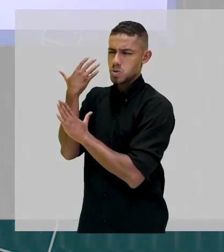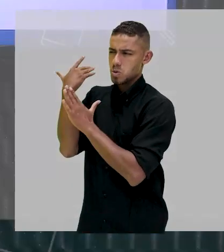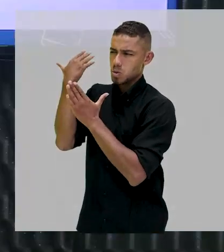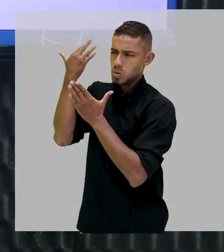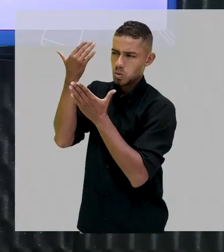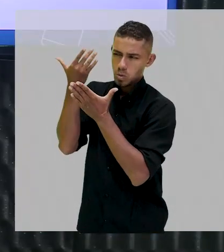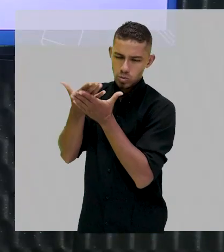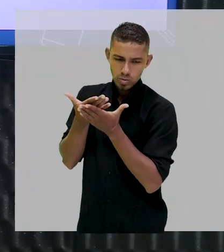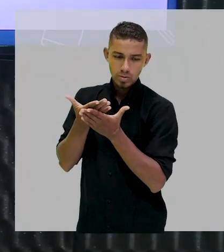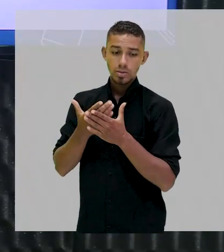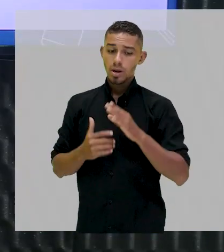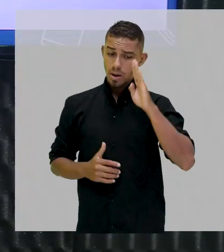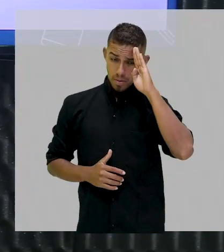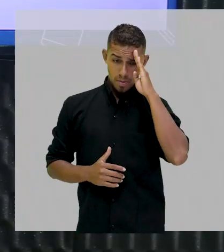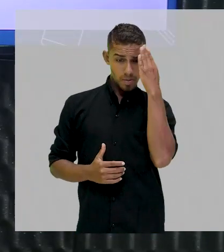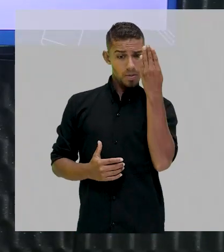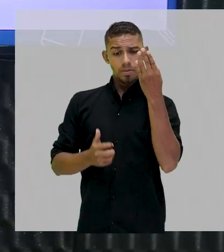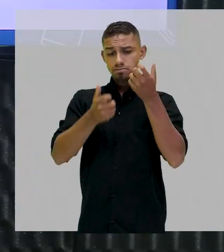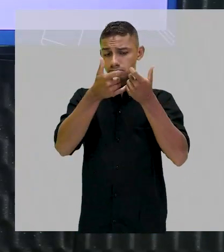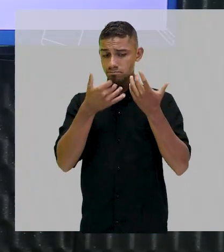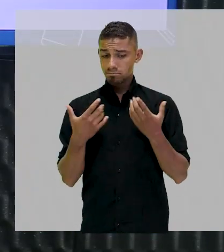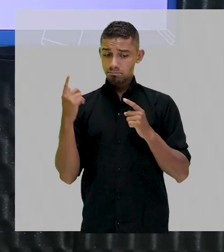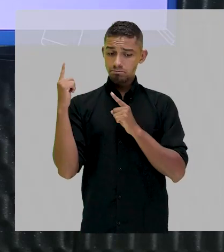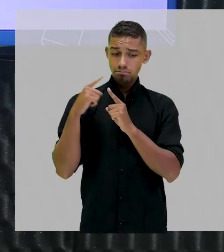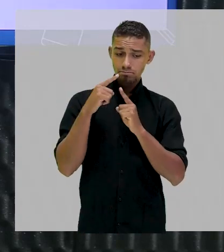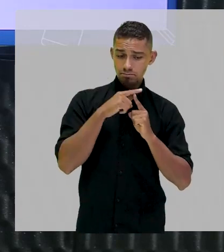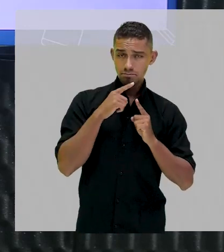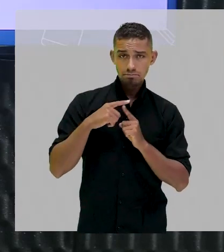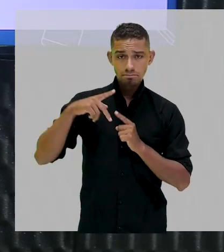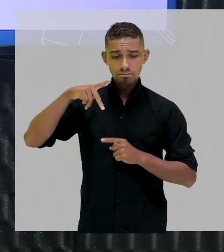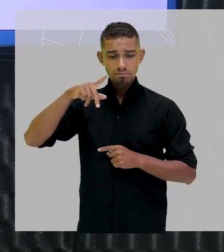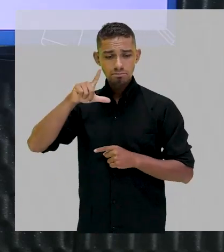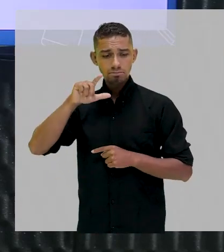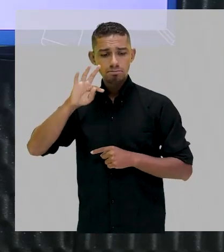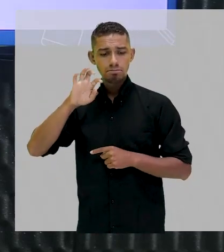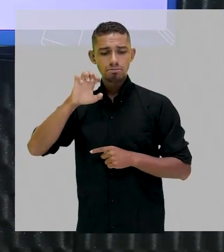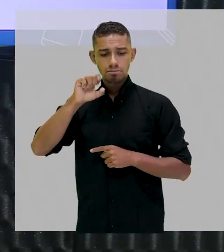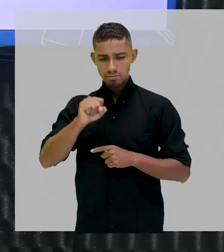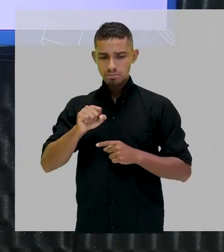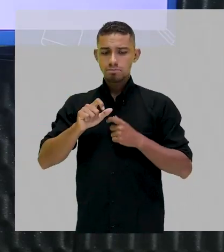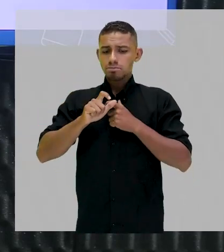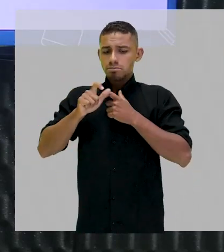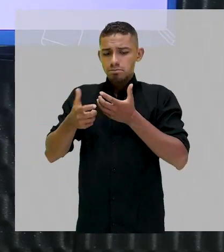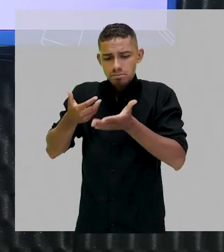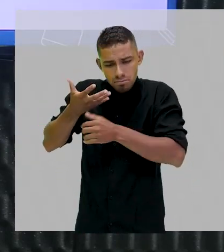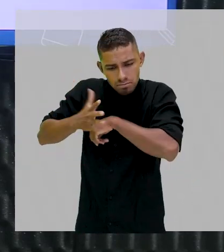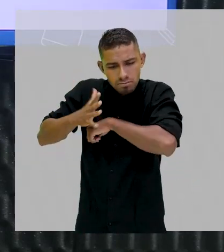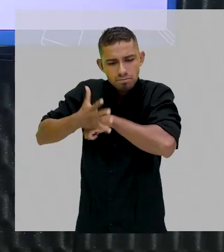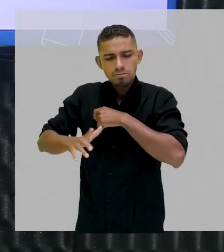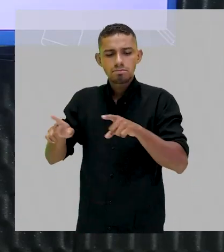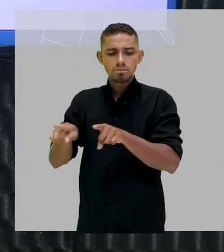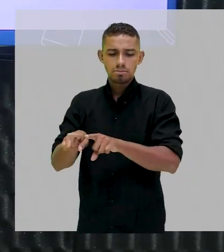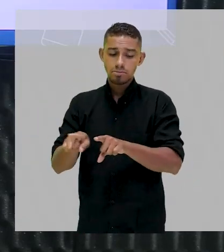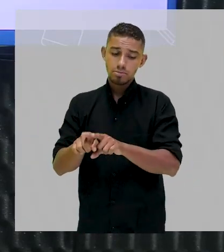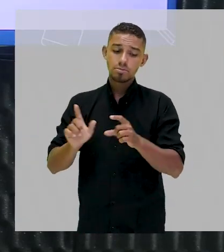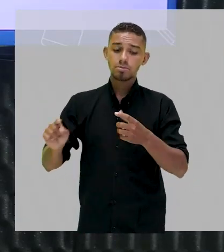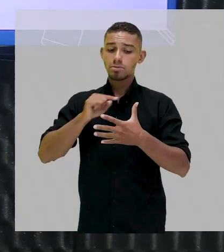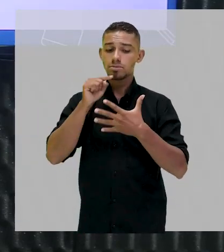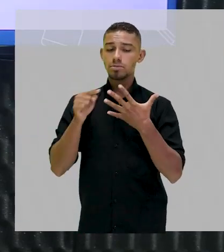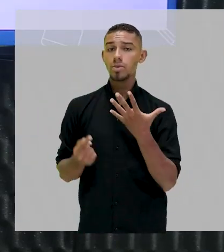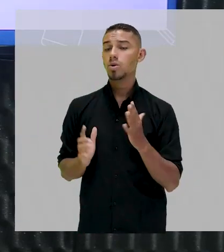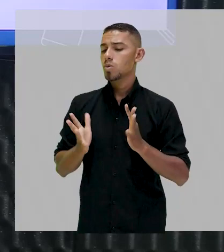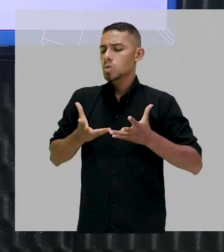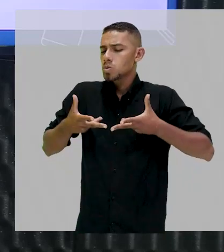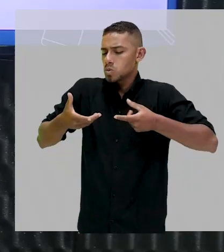do Pilates, tipos de Pilates, indicações para a prática do Pilates e sétimo e último tópico, nós iremos